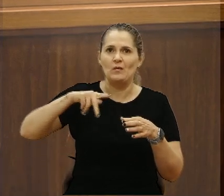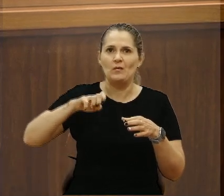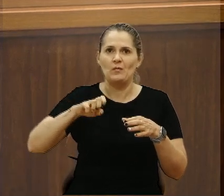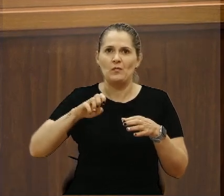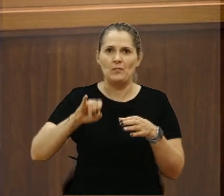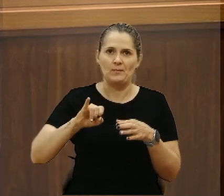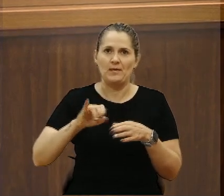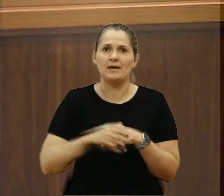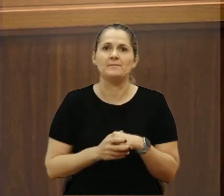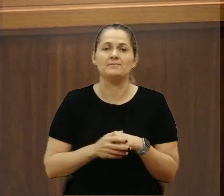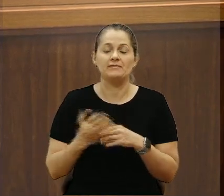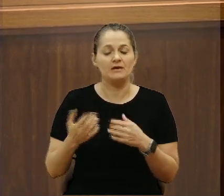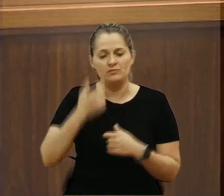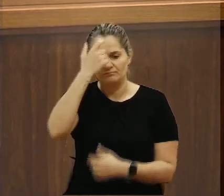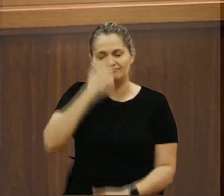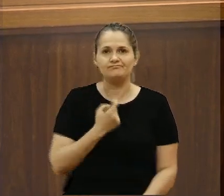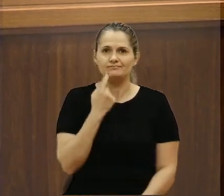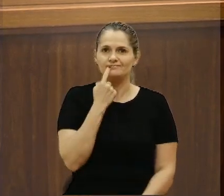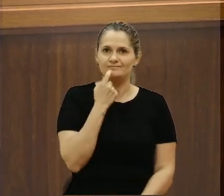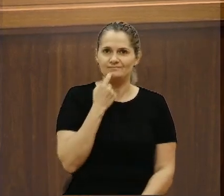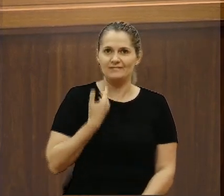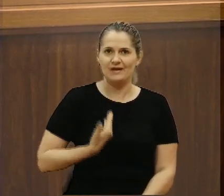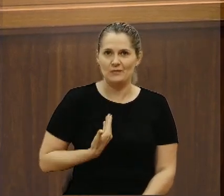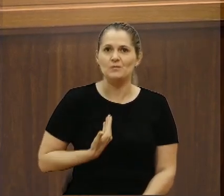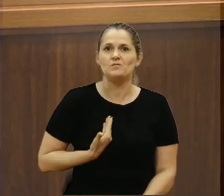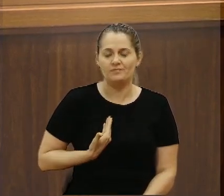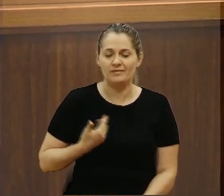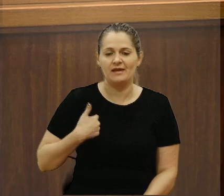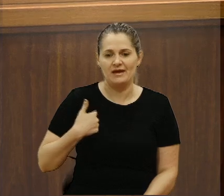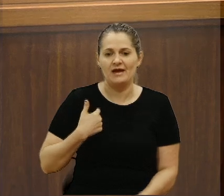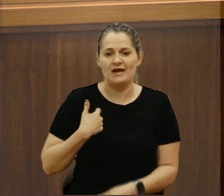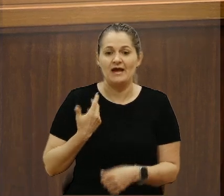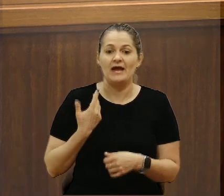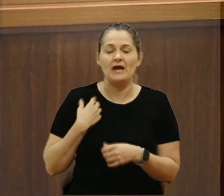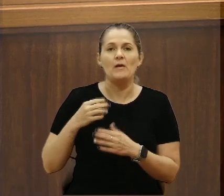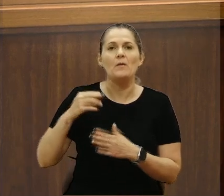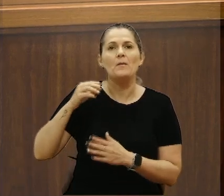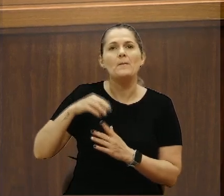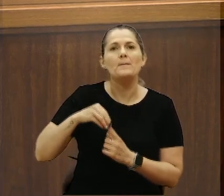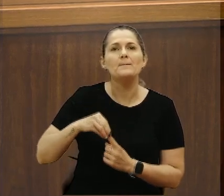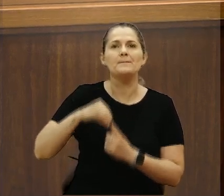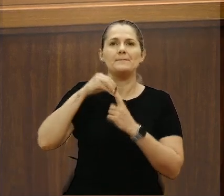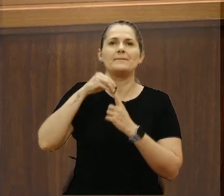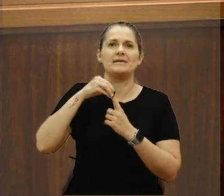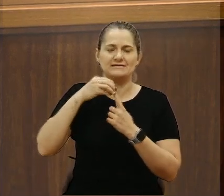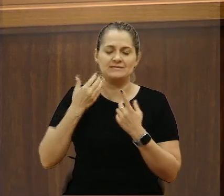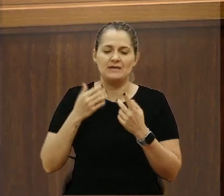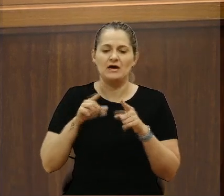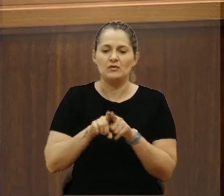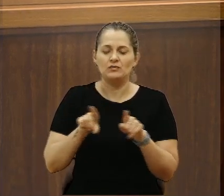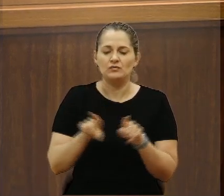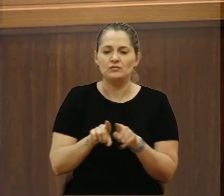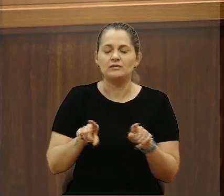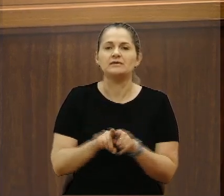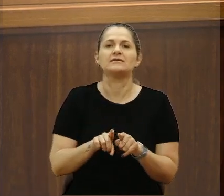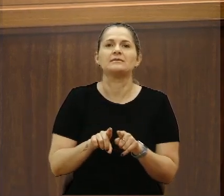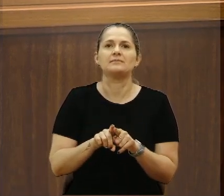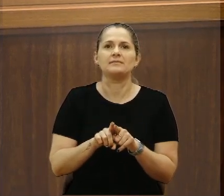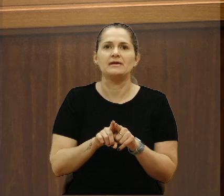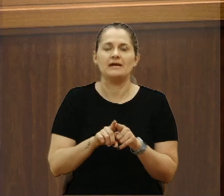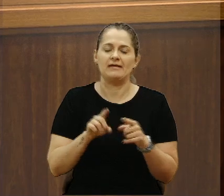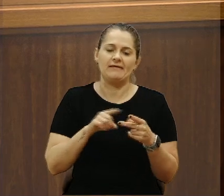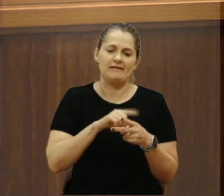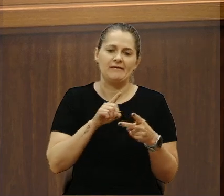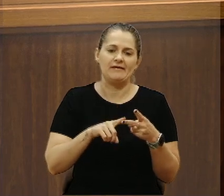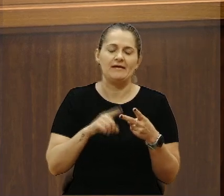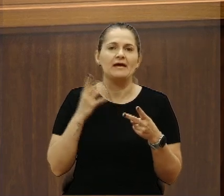essa vereadora Rose Frigeri, que neste momento é a procuradora da PEN, Andressa Marques, Andressa Malman, Daiane